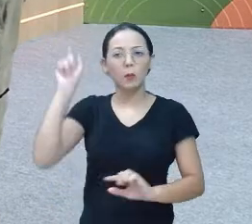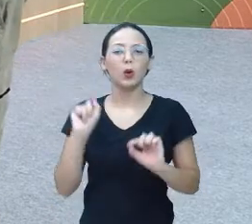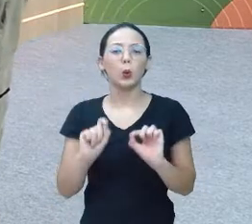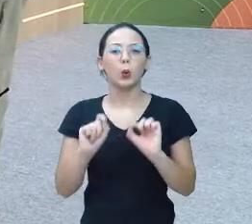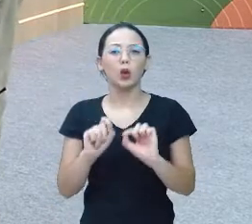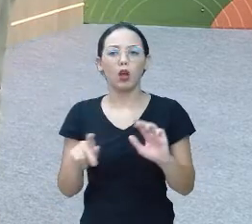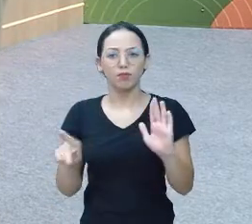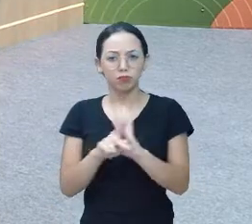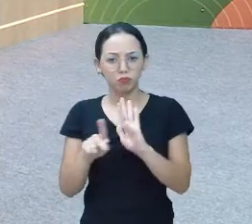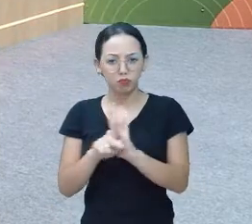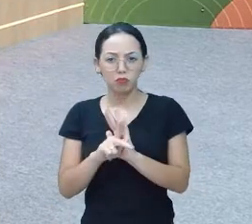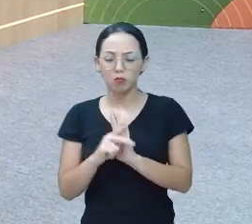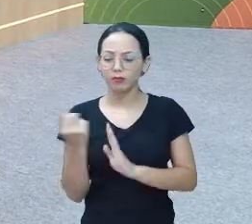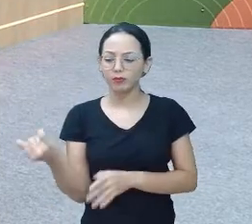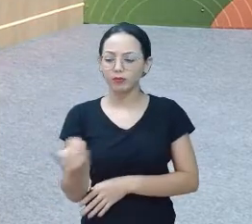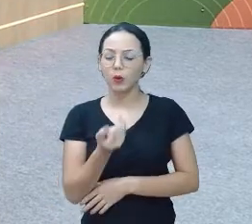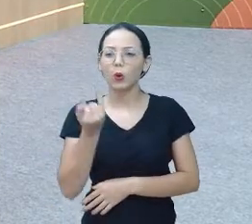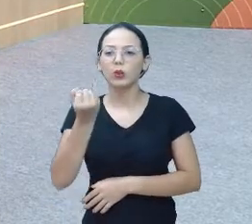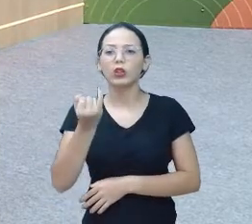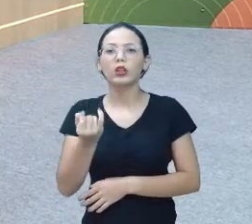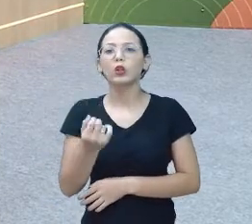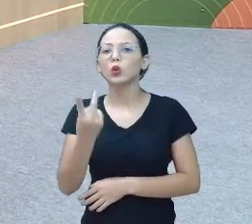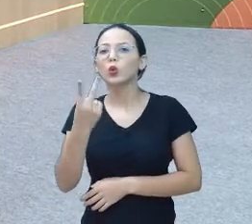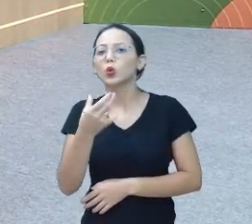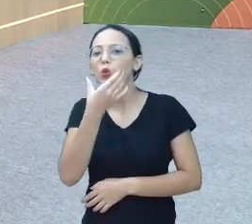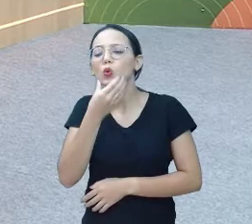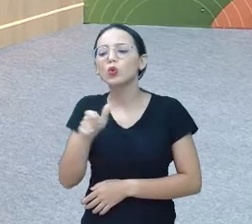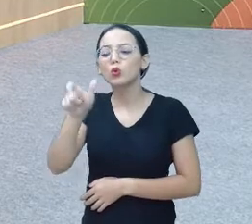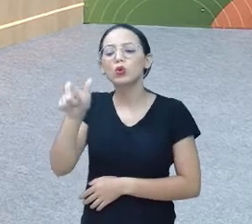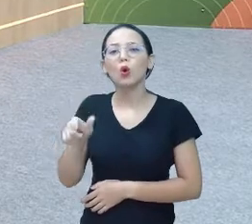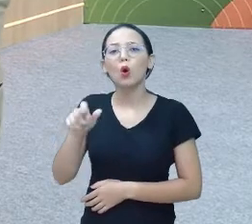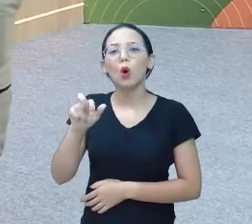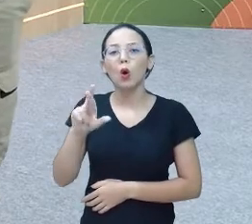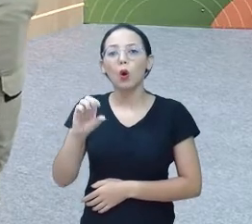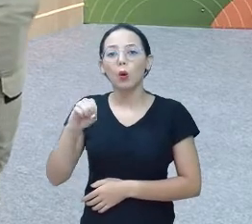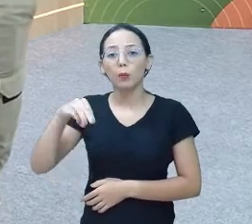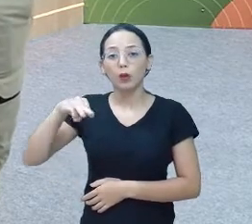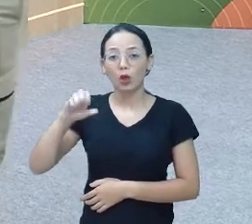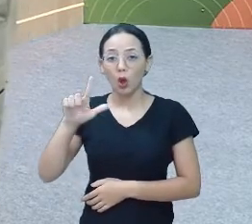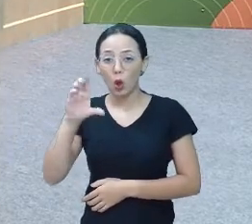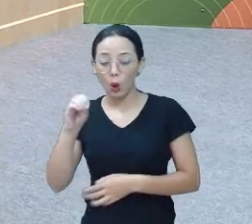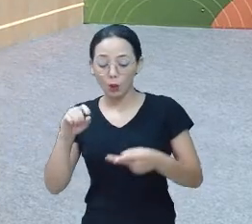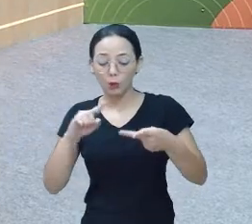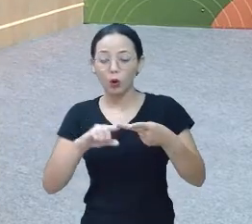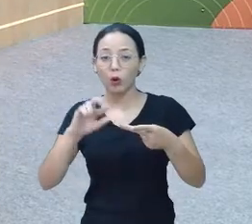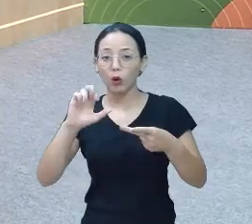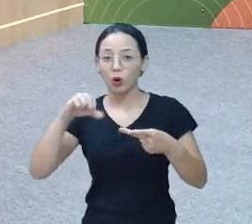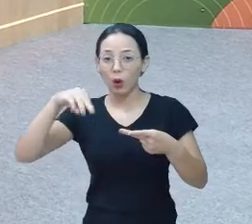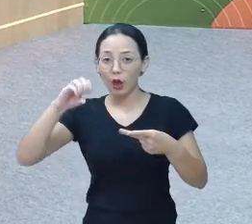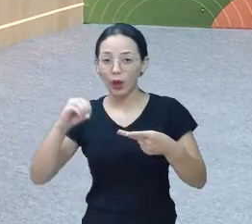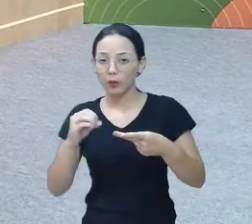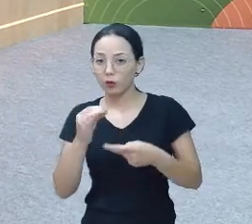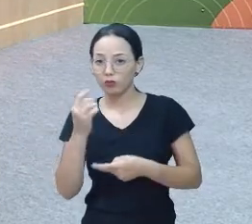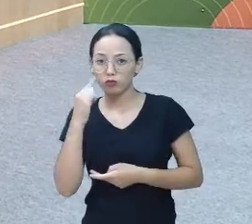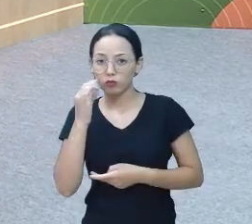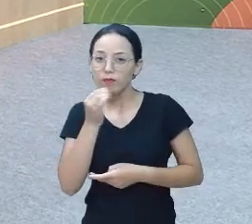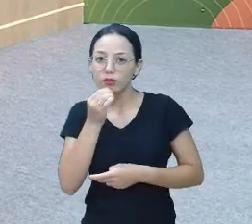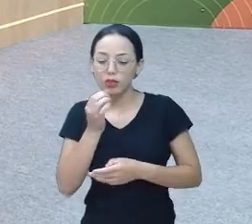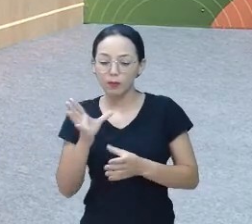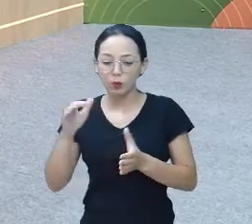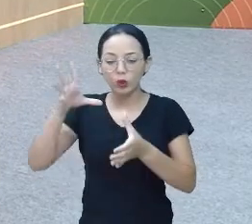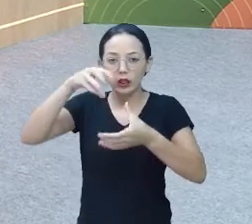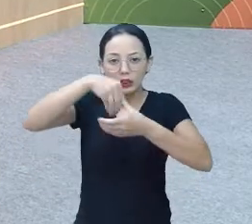forma lendária, né, aos irmãos Rômulo e Remo. Rômulo e Remo teriam sido jogados, né, em um cesto à